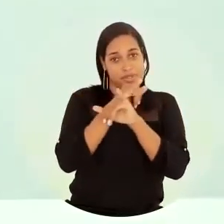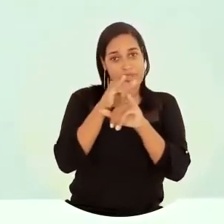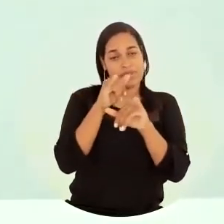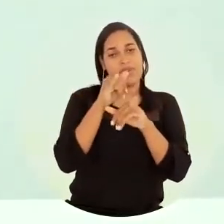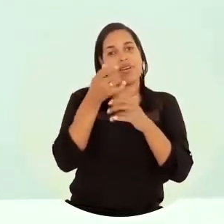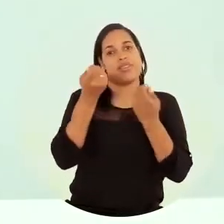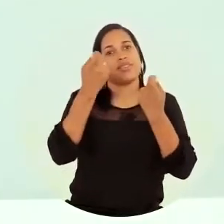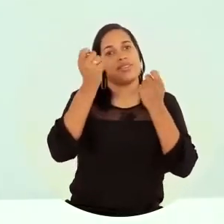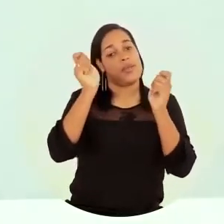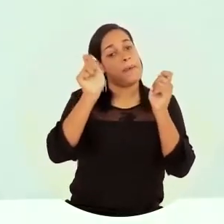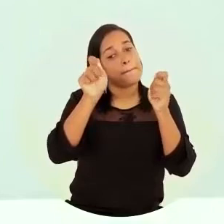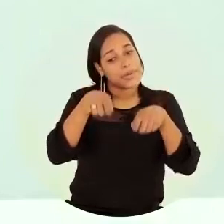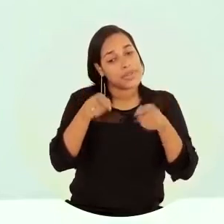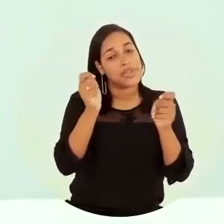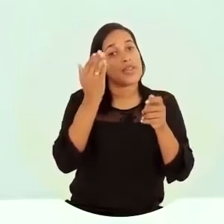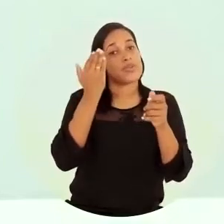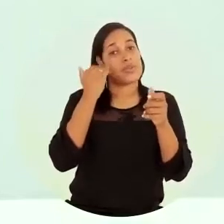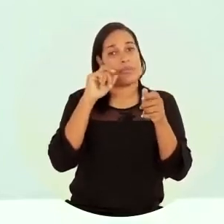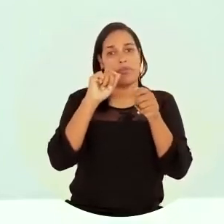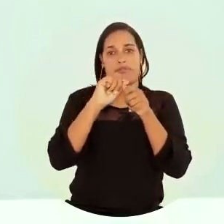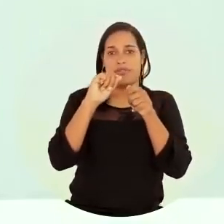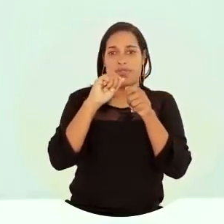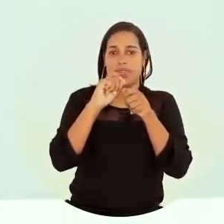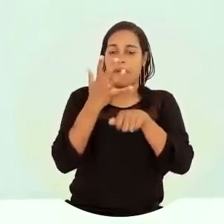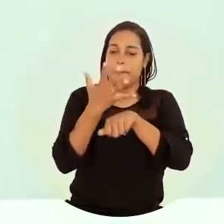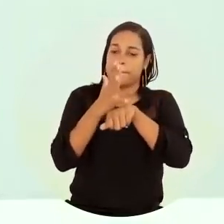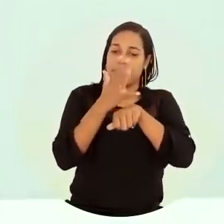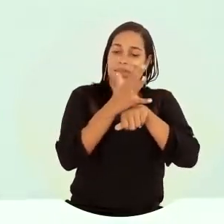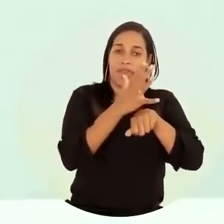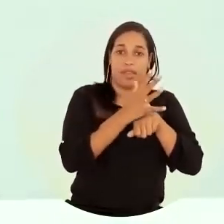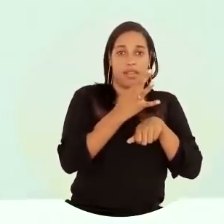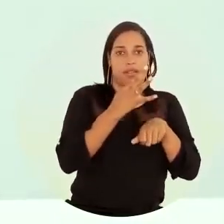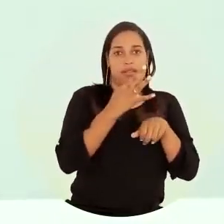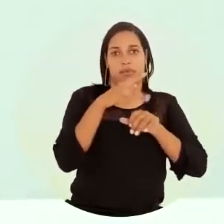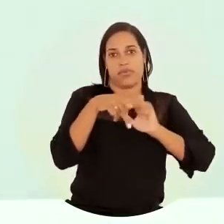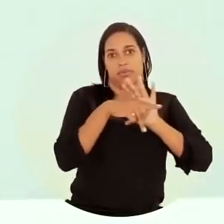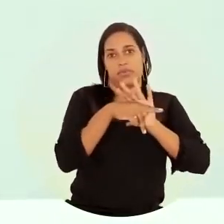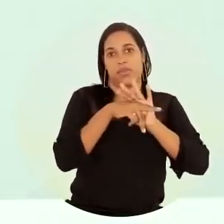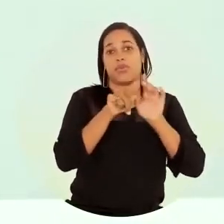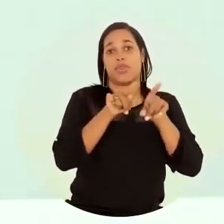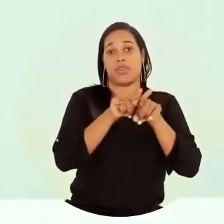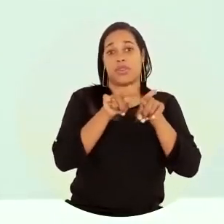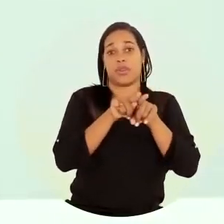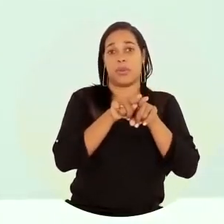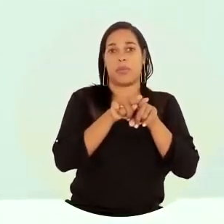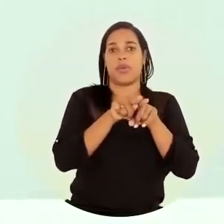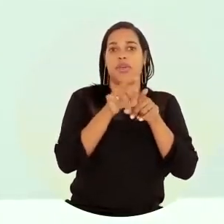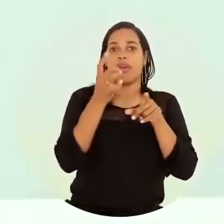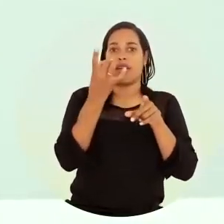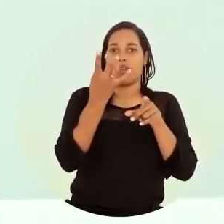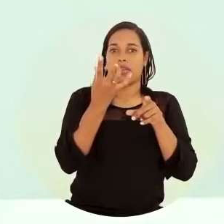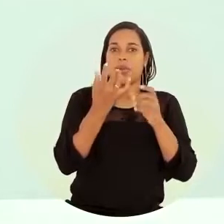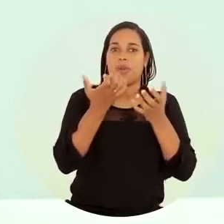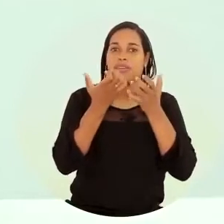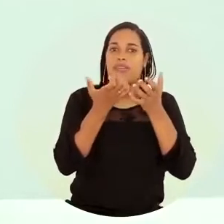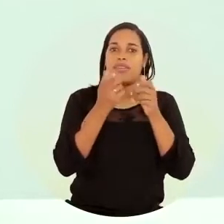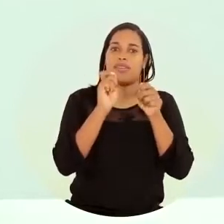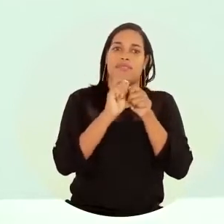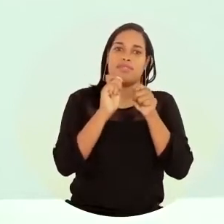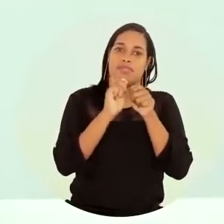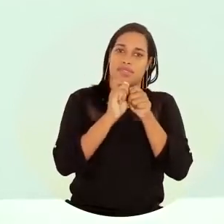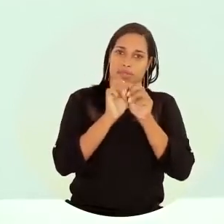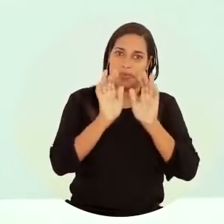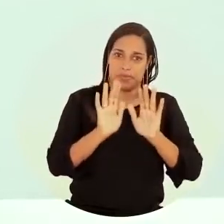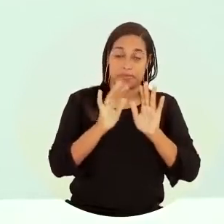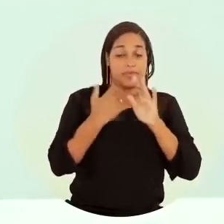querer fazer. E as empresas hoje têm procurado cada vez mais pessoas que tenham o chá, que saibam, que